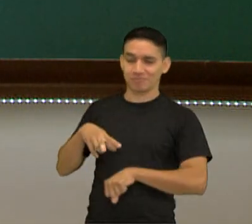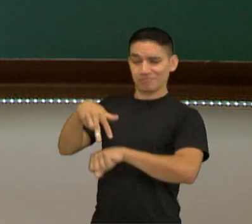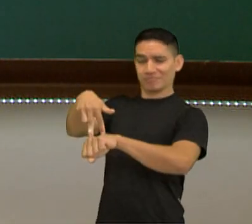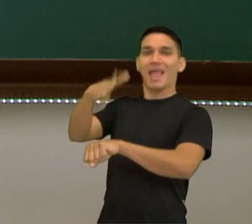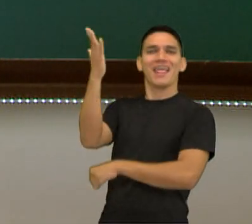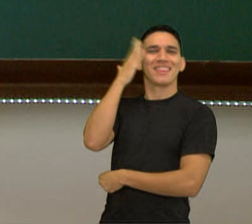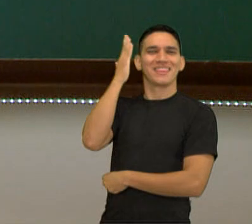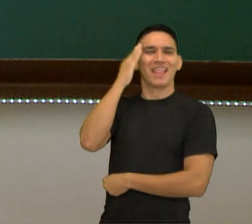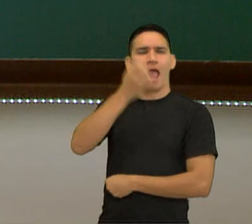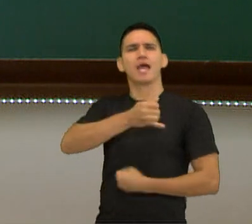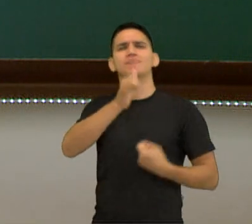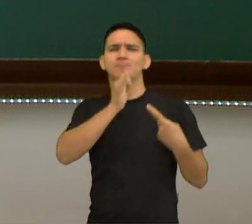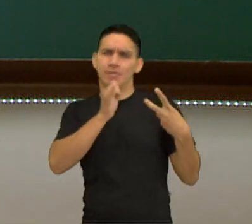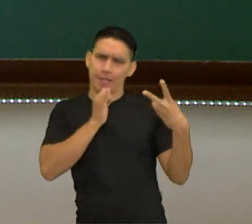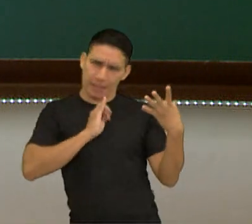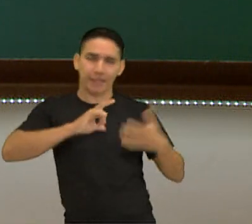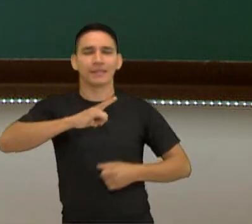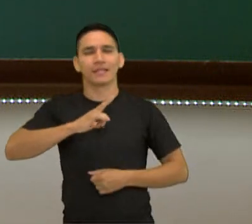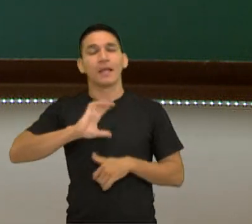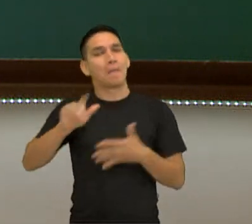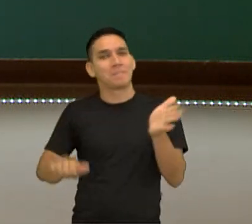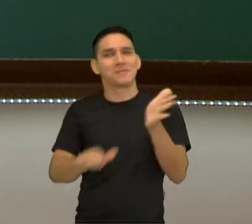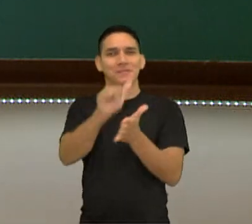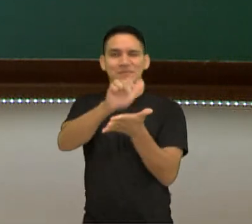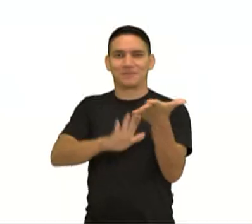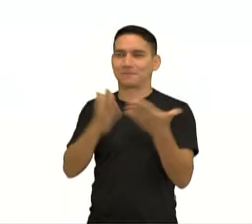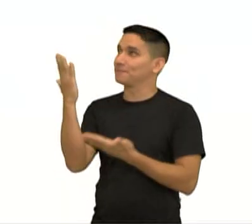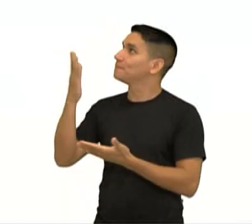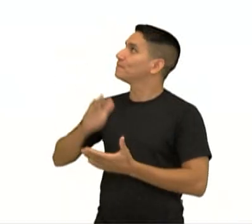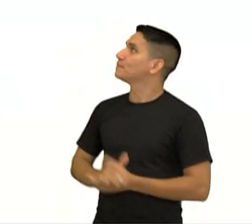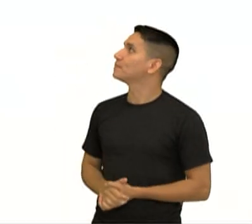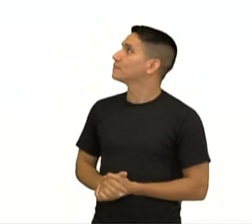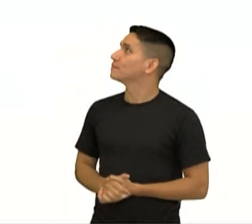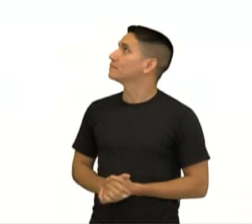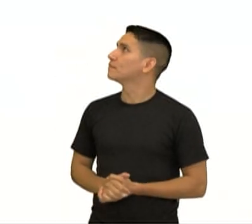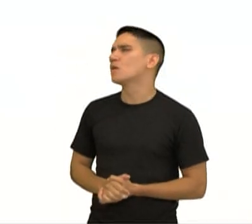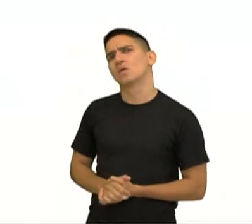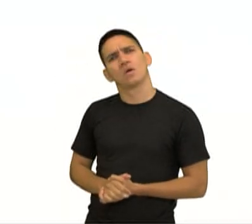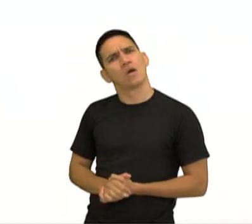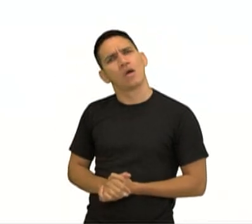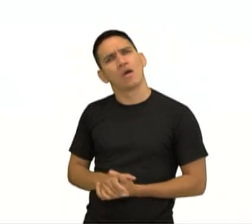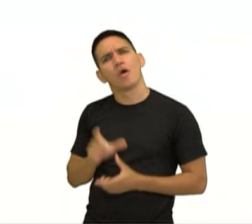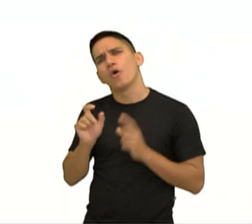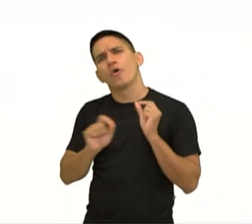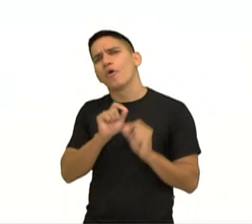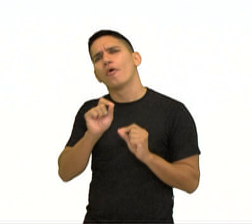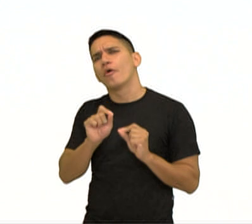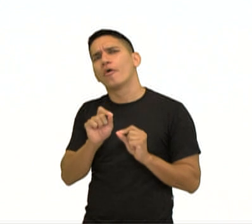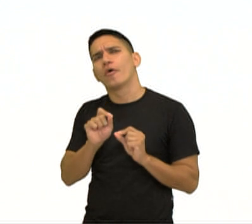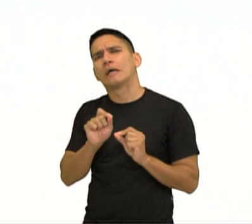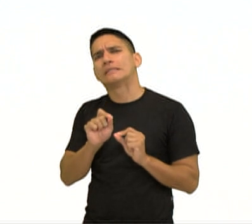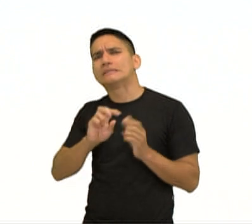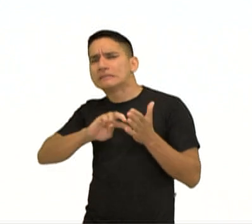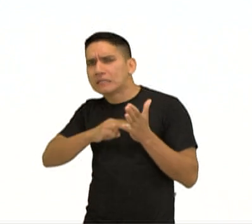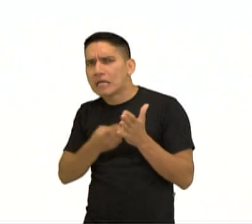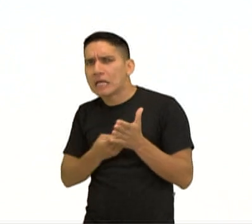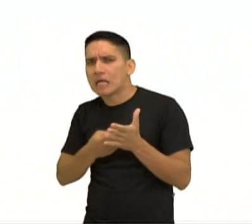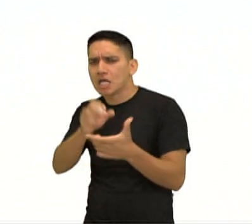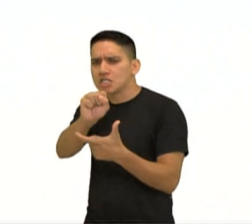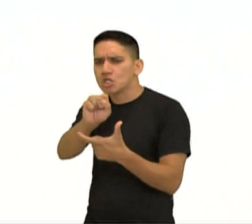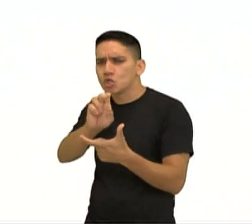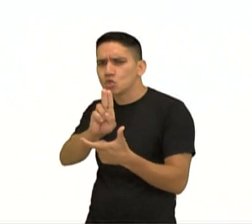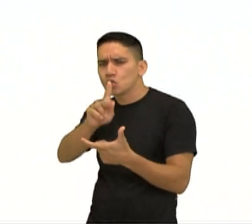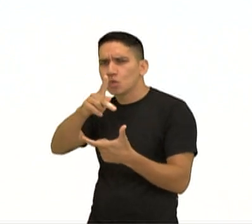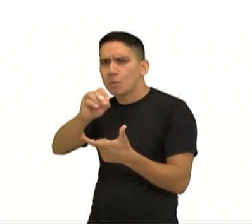a partir dos exemplos que eu dei, vamos à nossa primeira atividade? O que pode representar a palavra suporte na